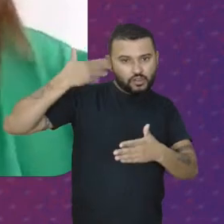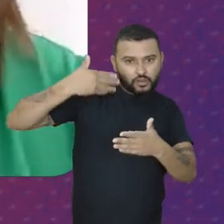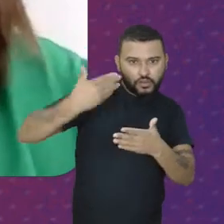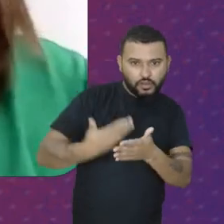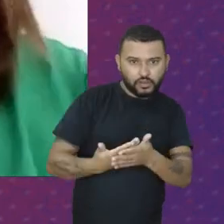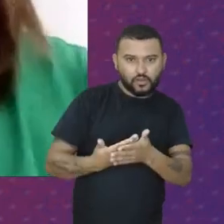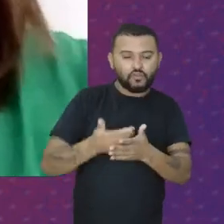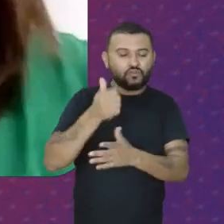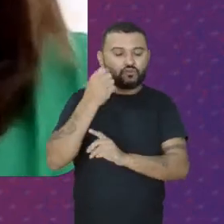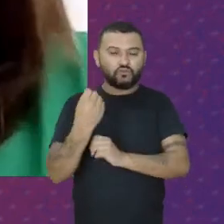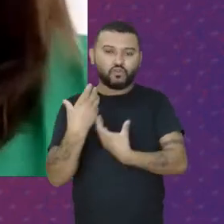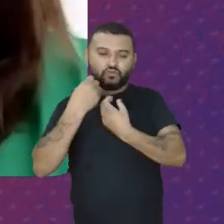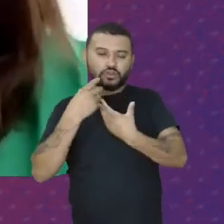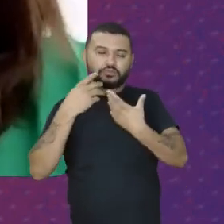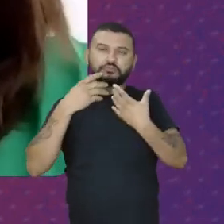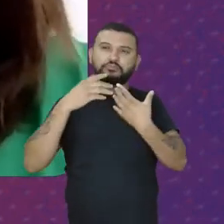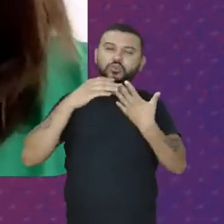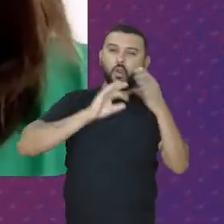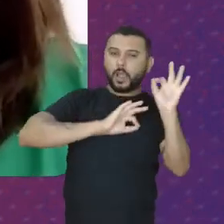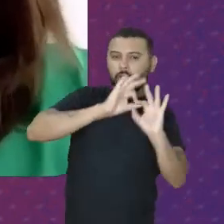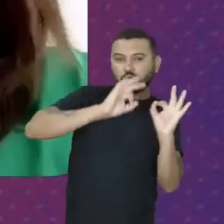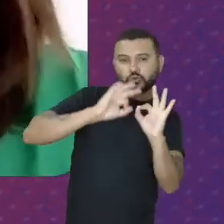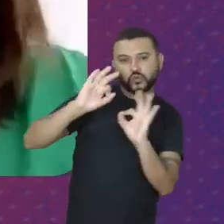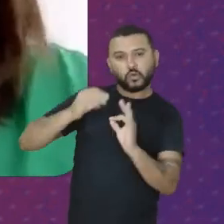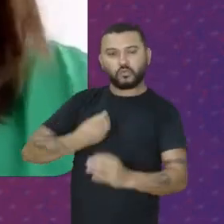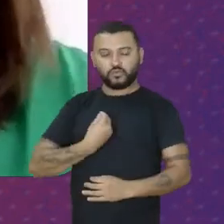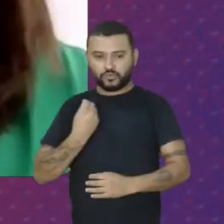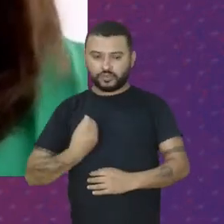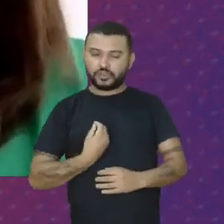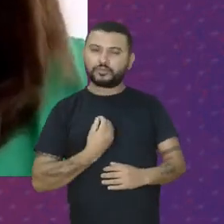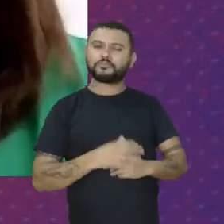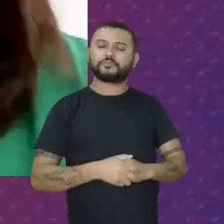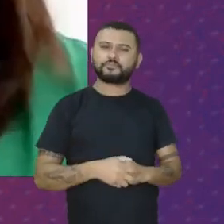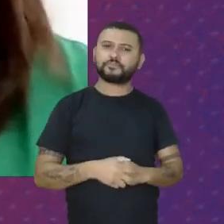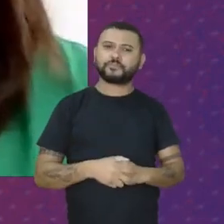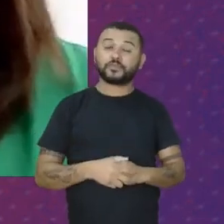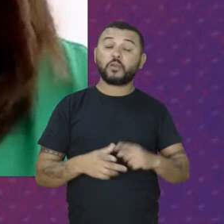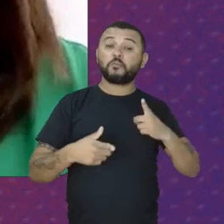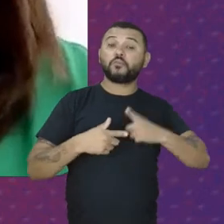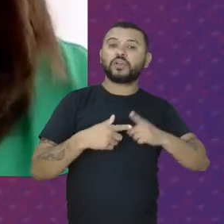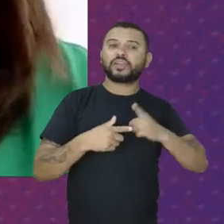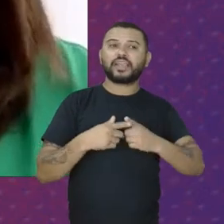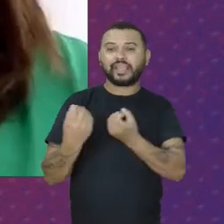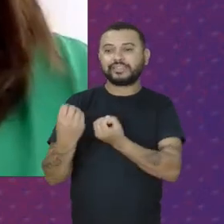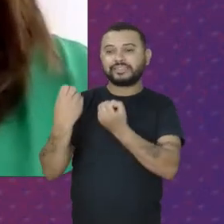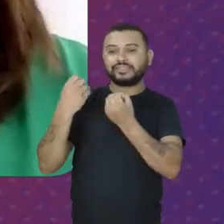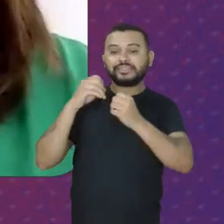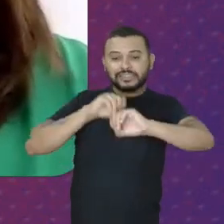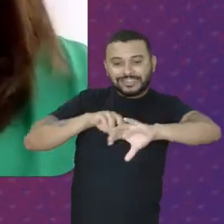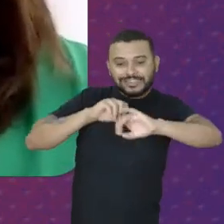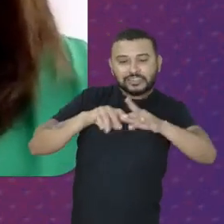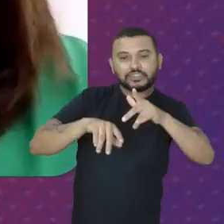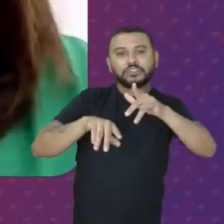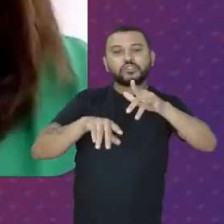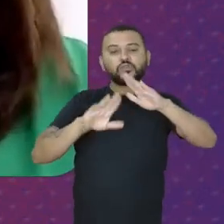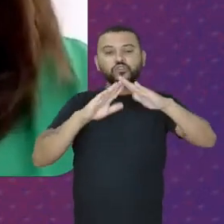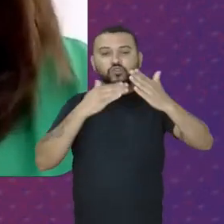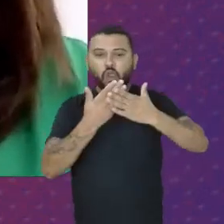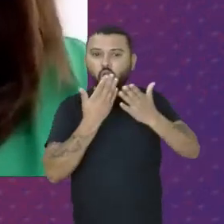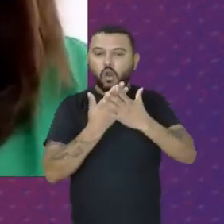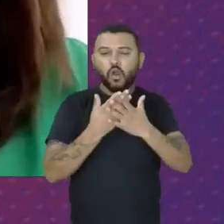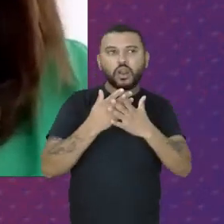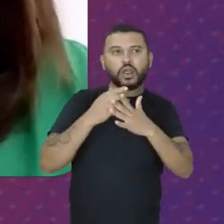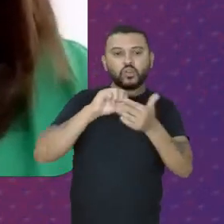e compasso, no dizer de Gilberto Gil. Por quê? Porque a educação, ela te